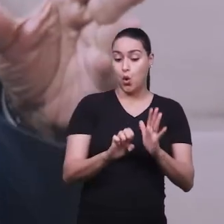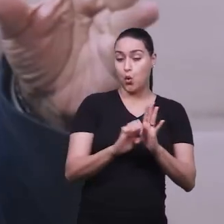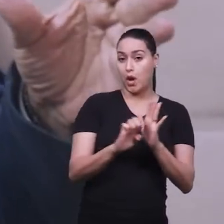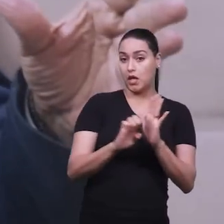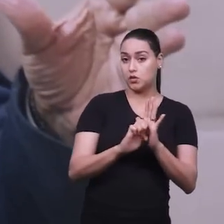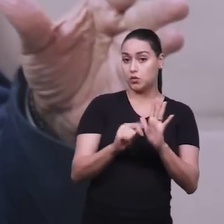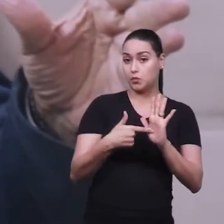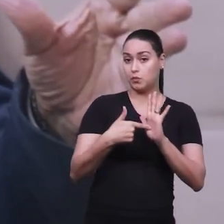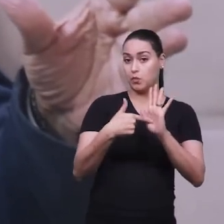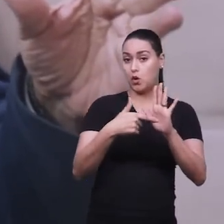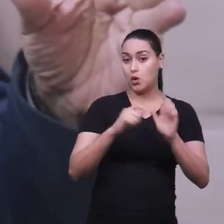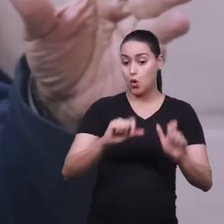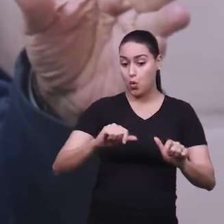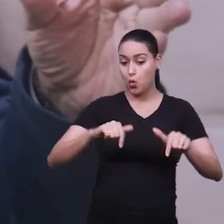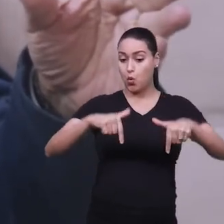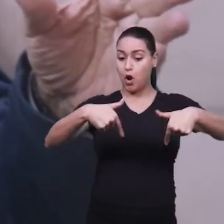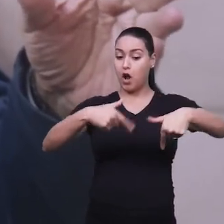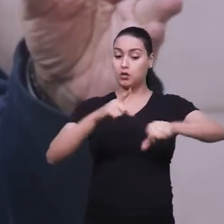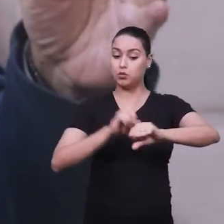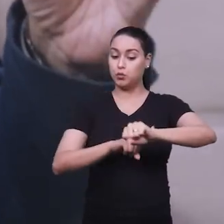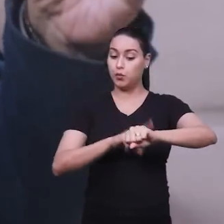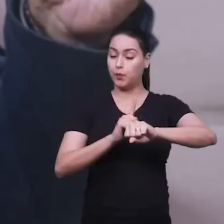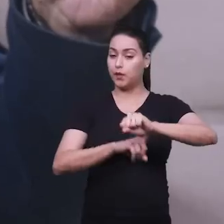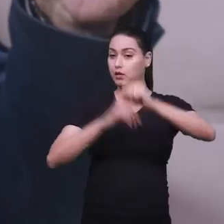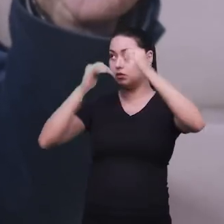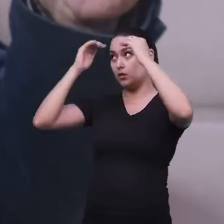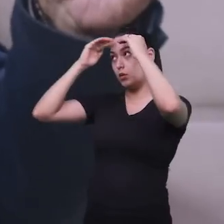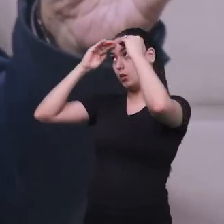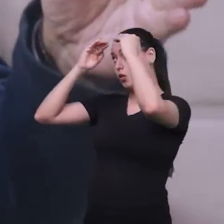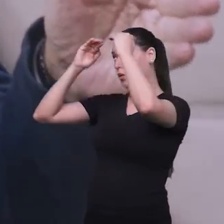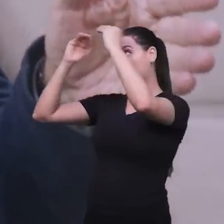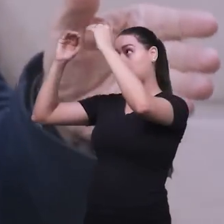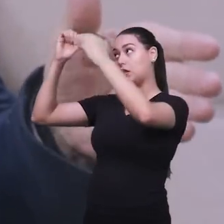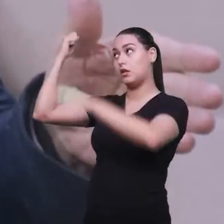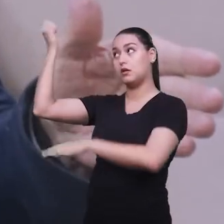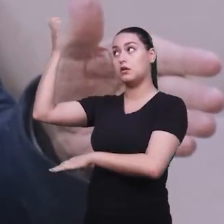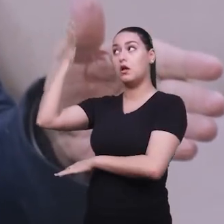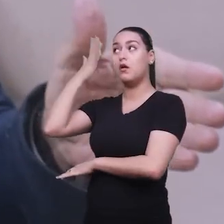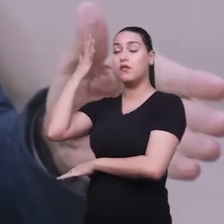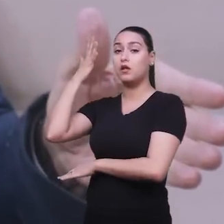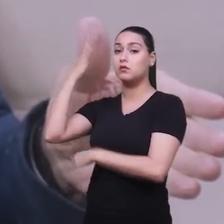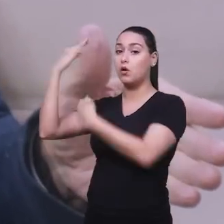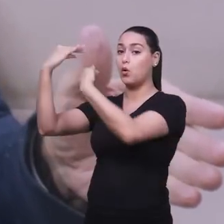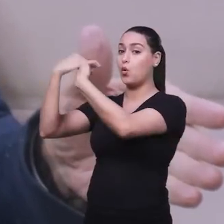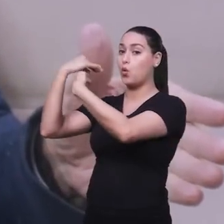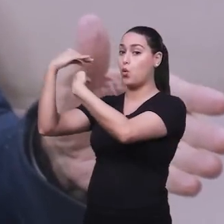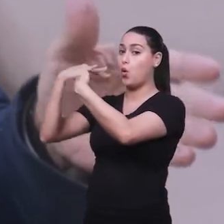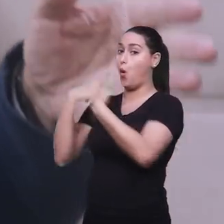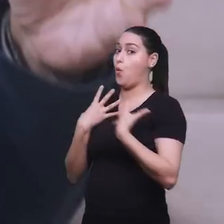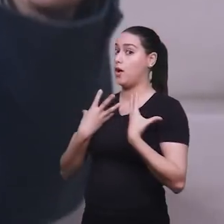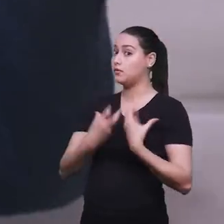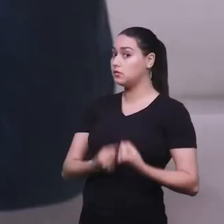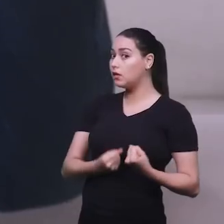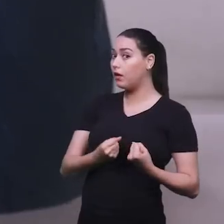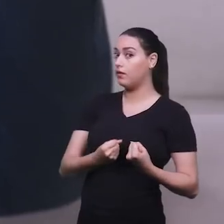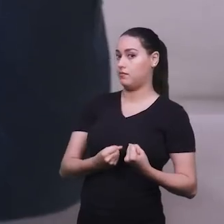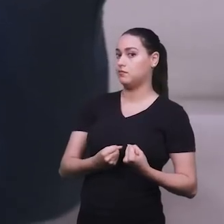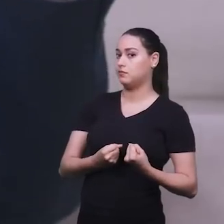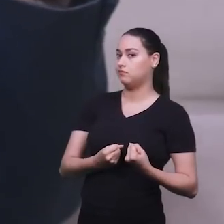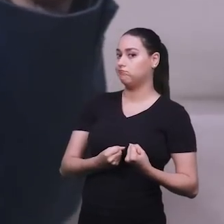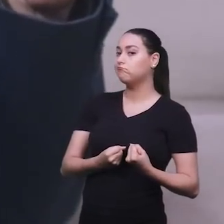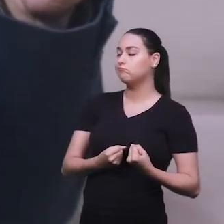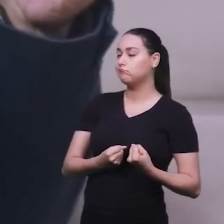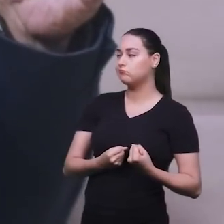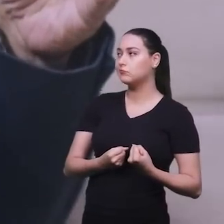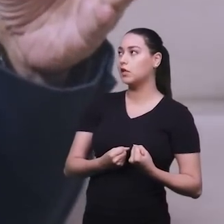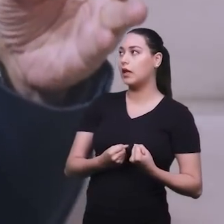ato está a partir do momento que eles obedecem à revelação. Eles